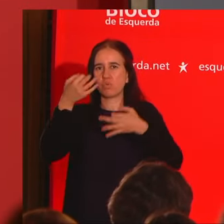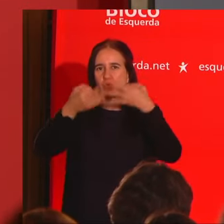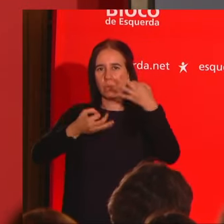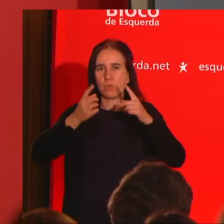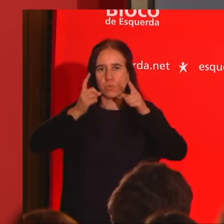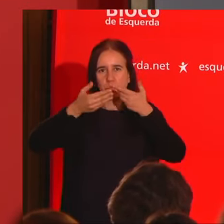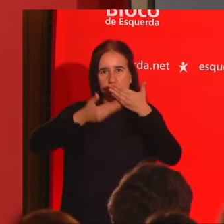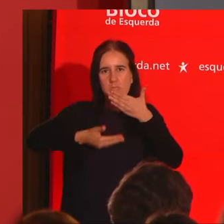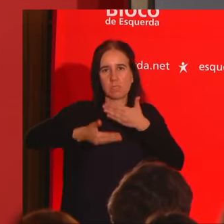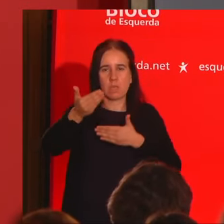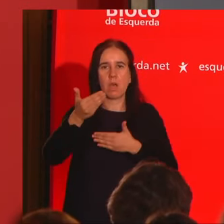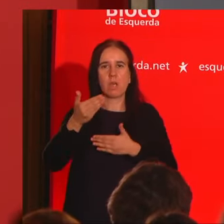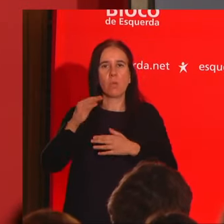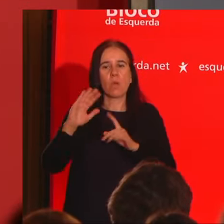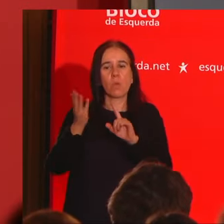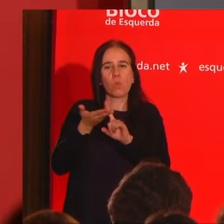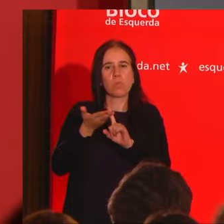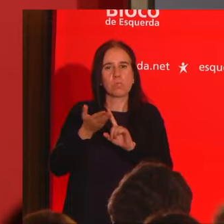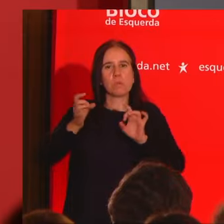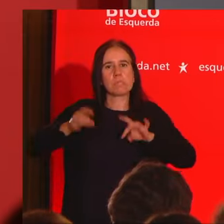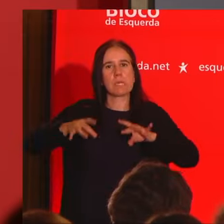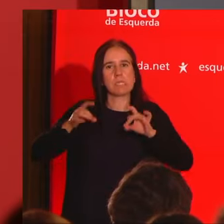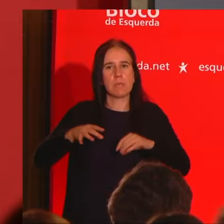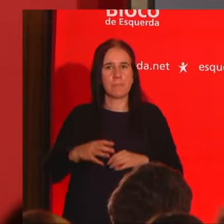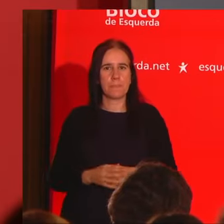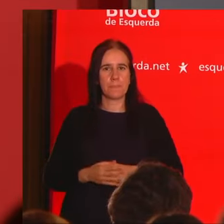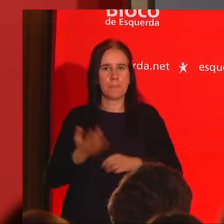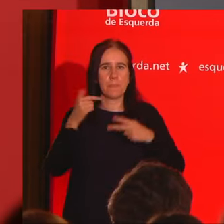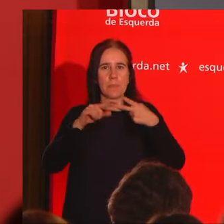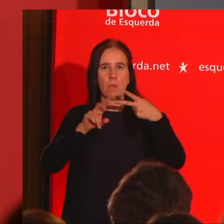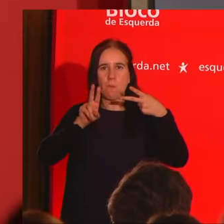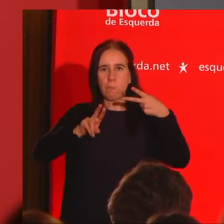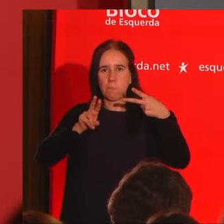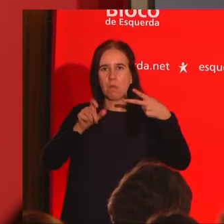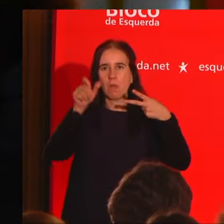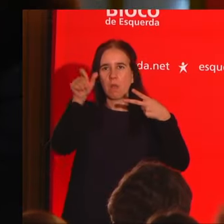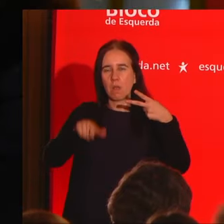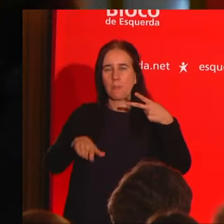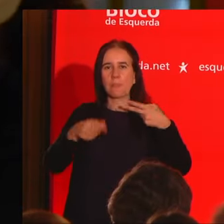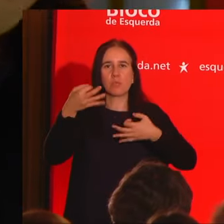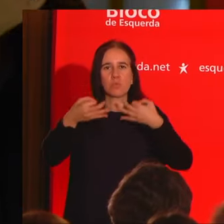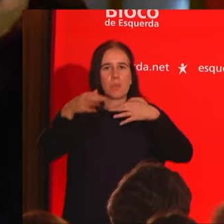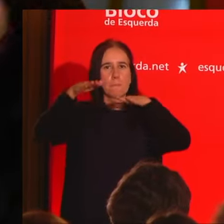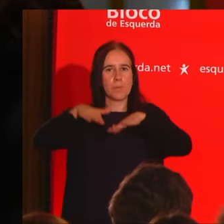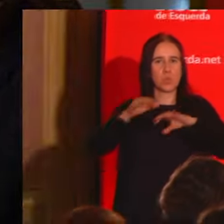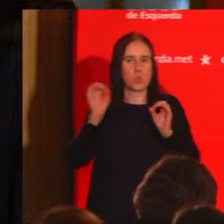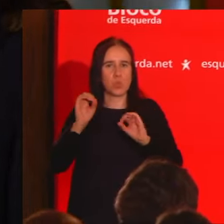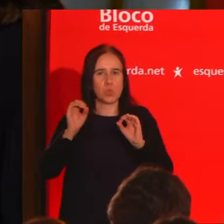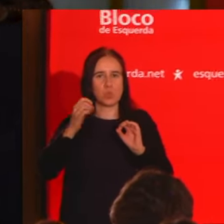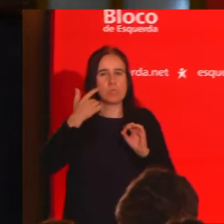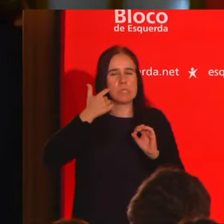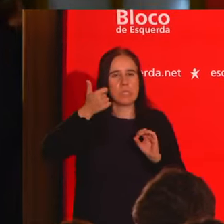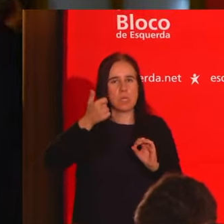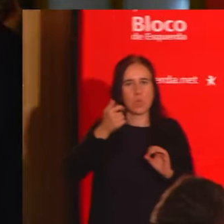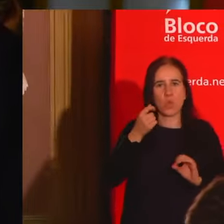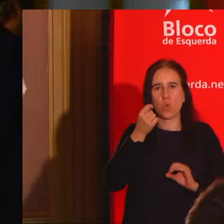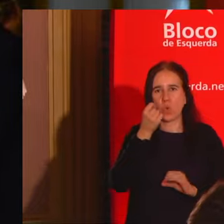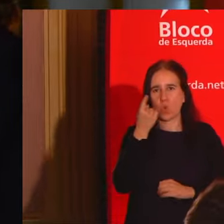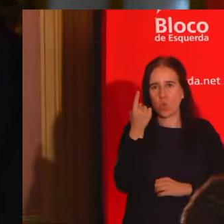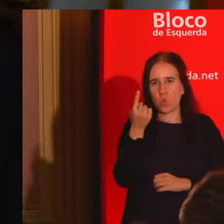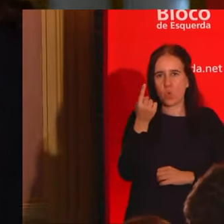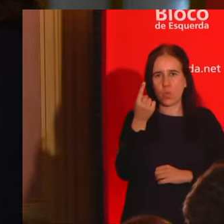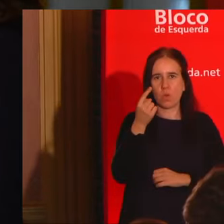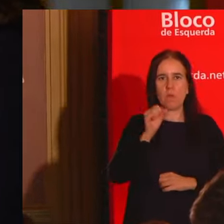e impediu uma condenação. No segundo caso, a justiça não parou, foi implacável. Um homem